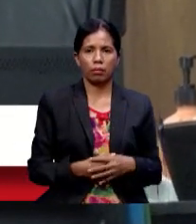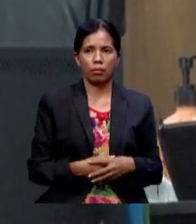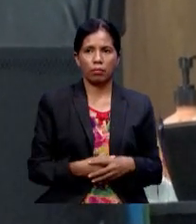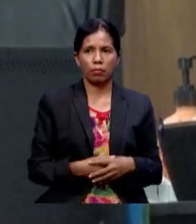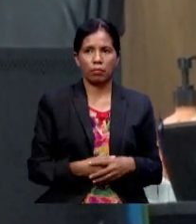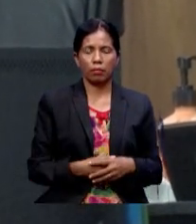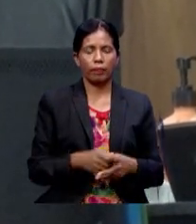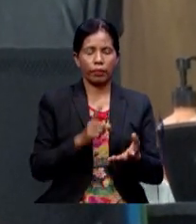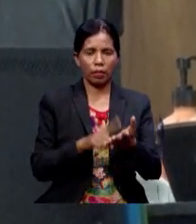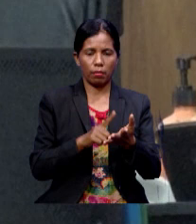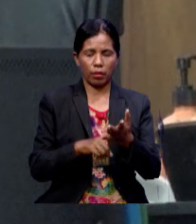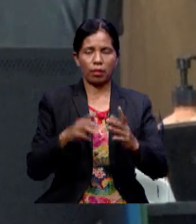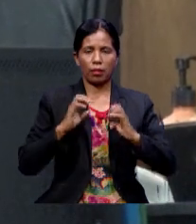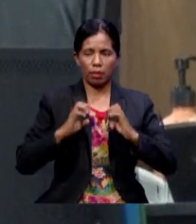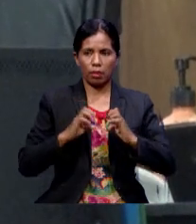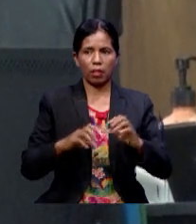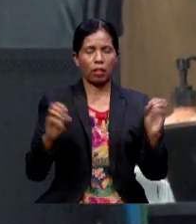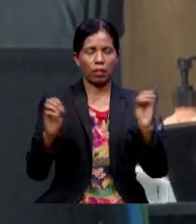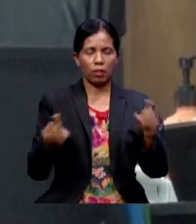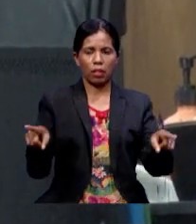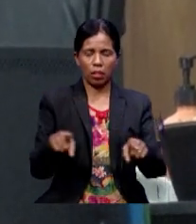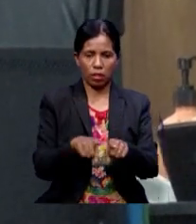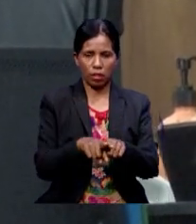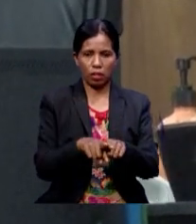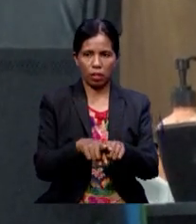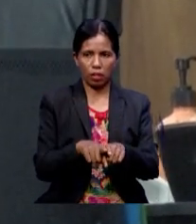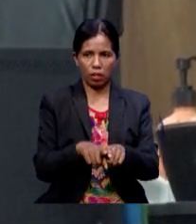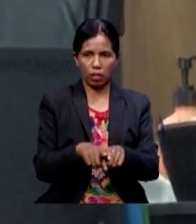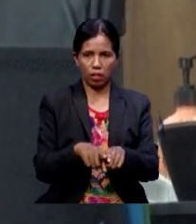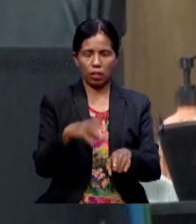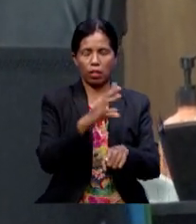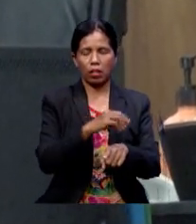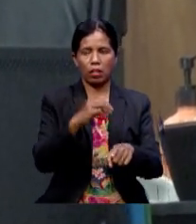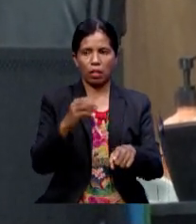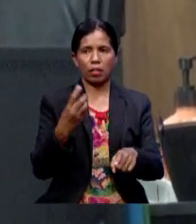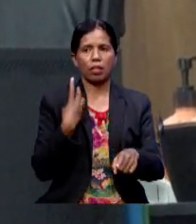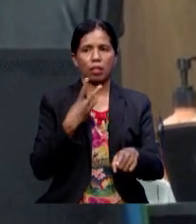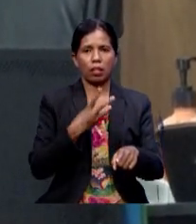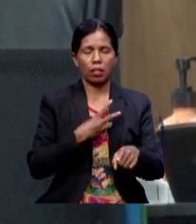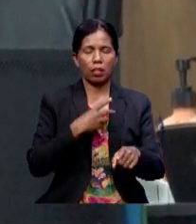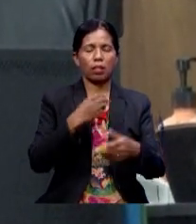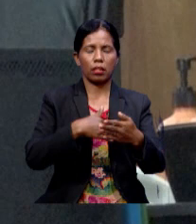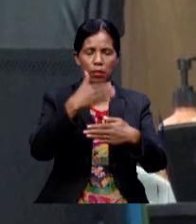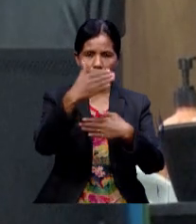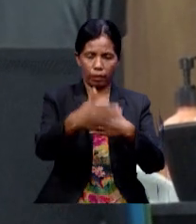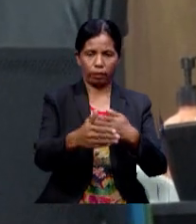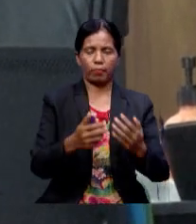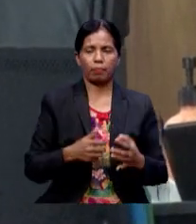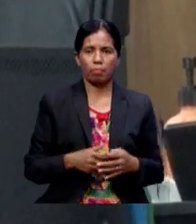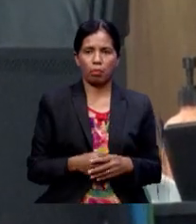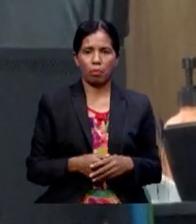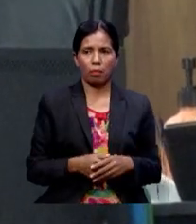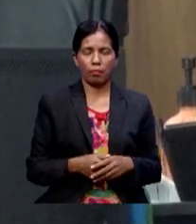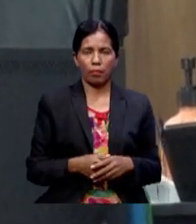Debate de urgencia la osi hanesa iha orden dudia babai mesi e priuro antes orden dudia keres.